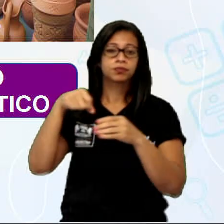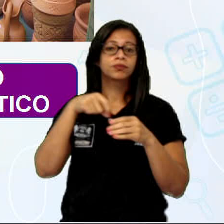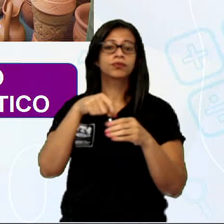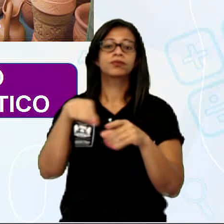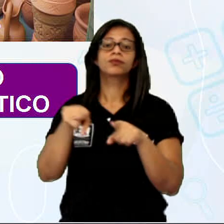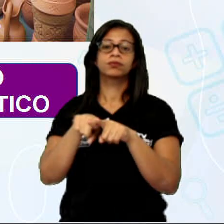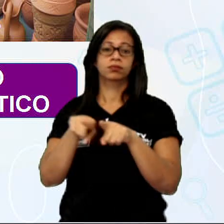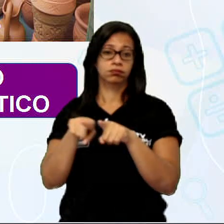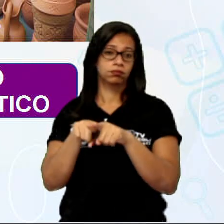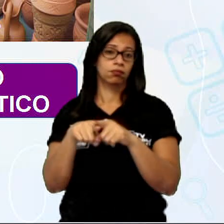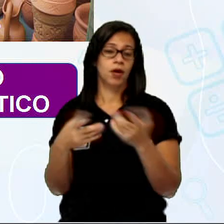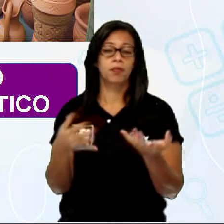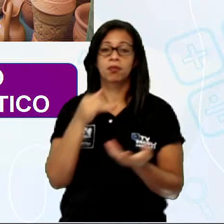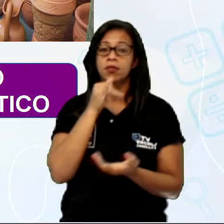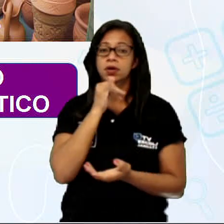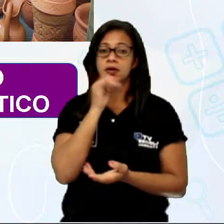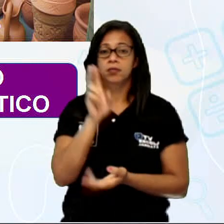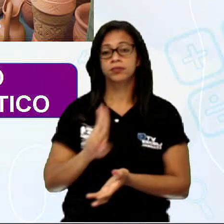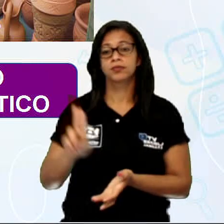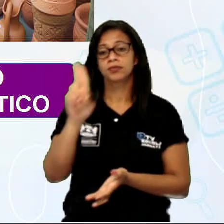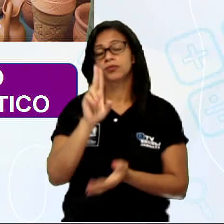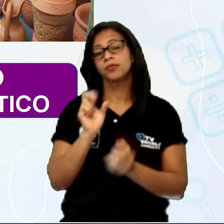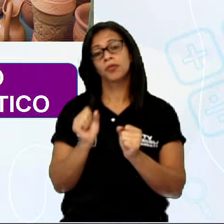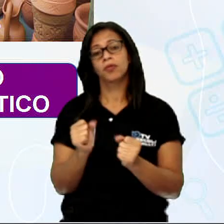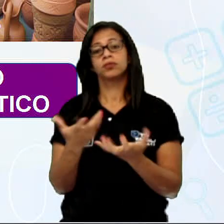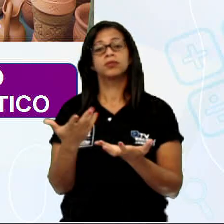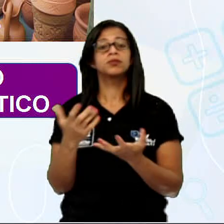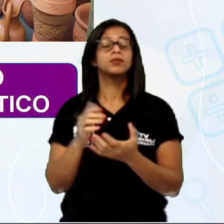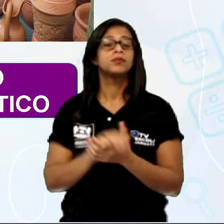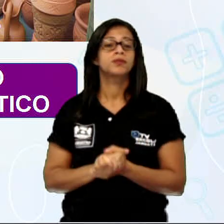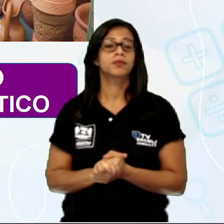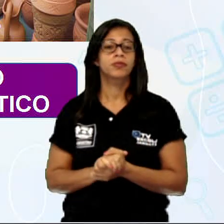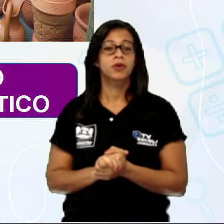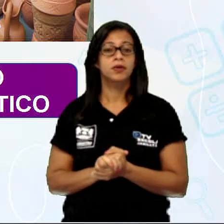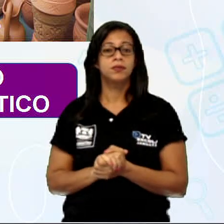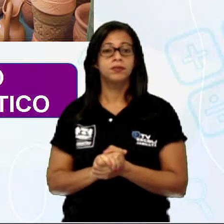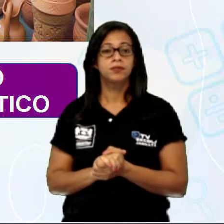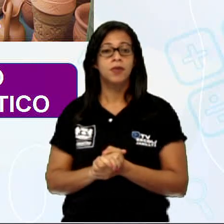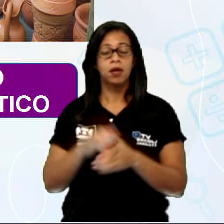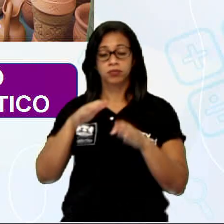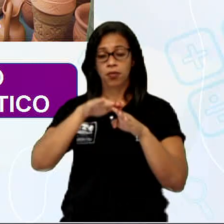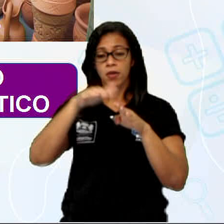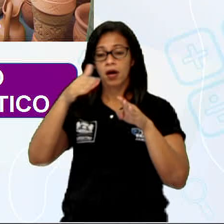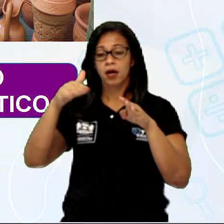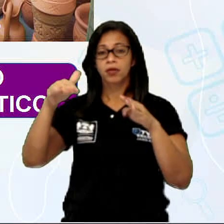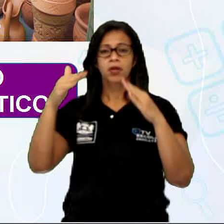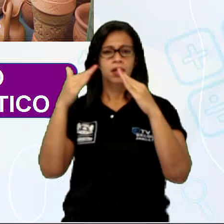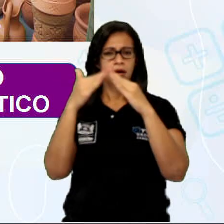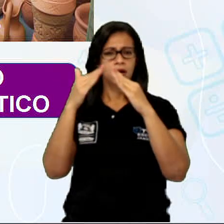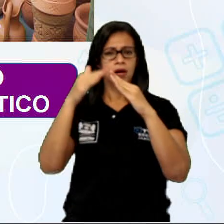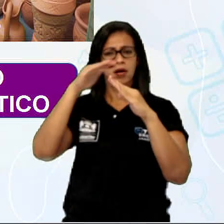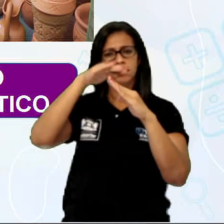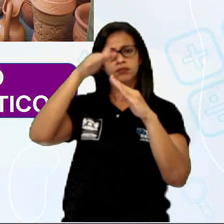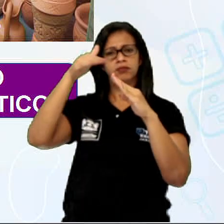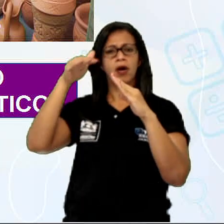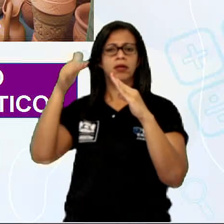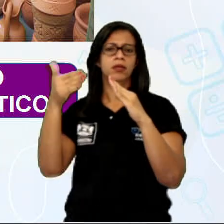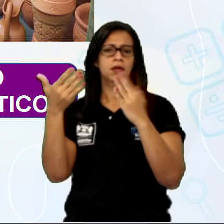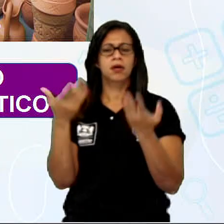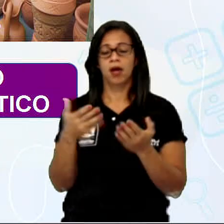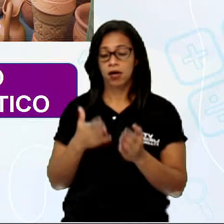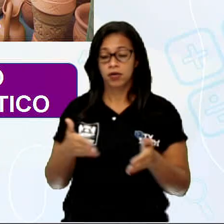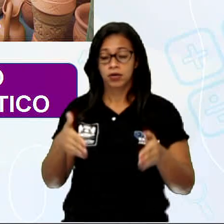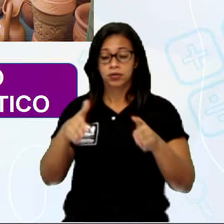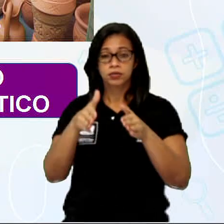ser na confecção de tijolos, telhas e outros utensílios domésticos, como